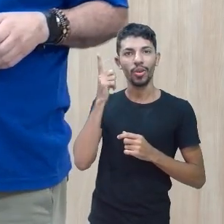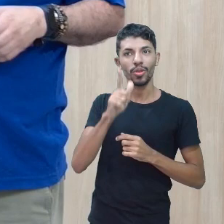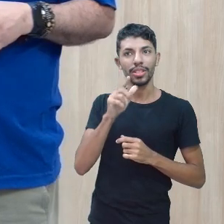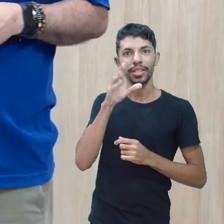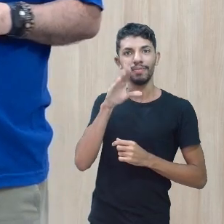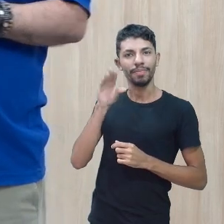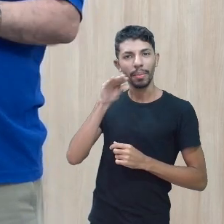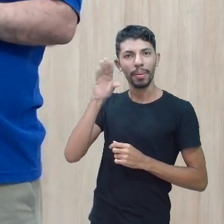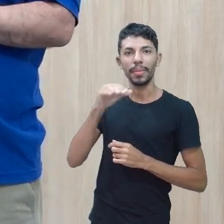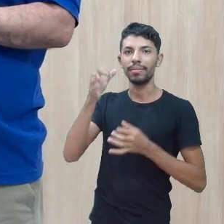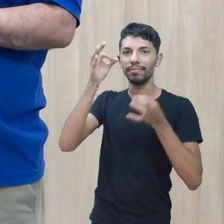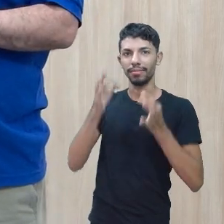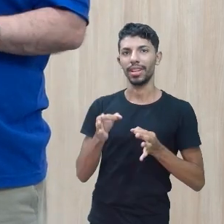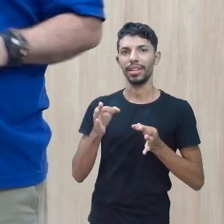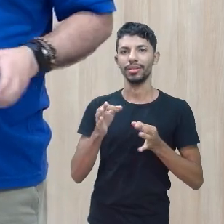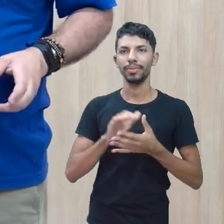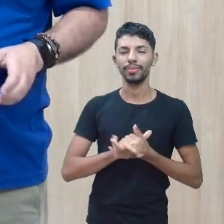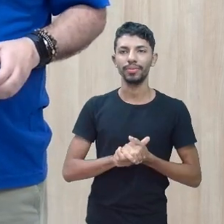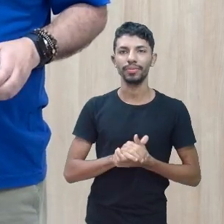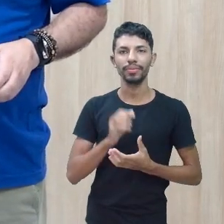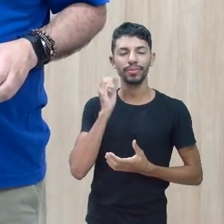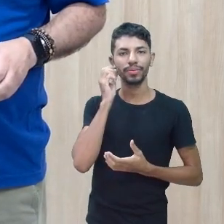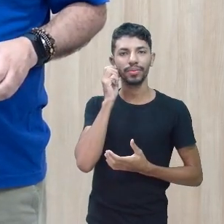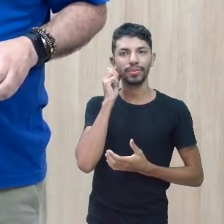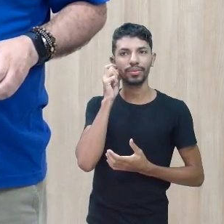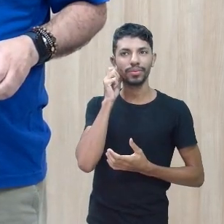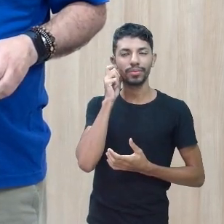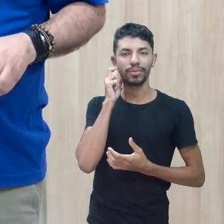Deixa eu tentar passar aqui.